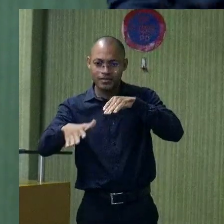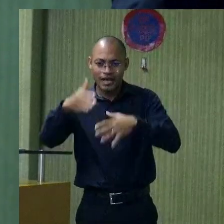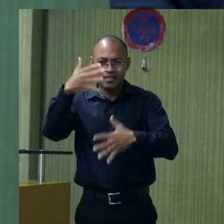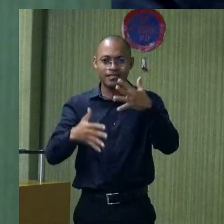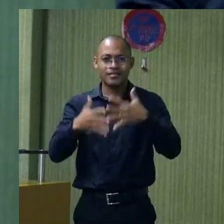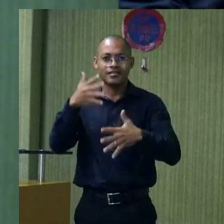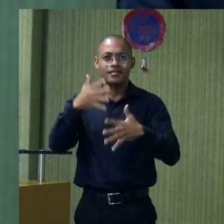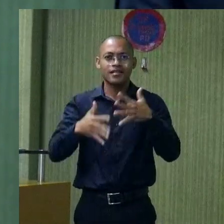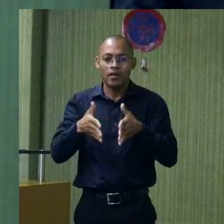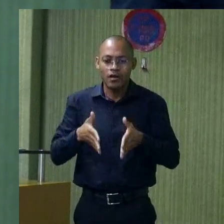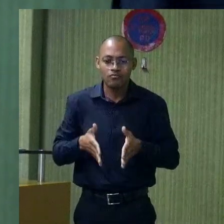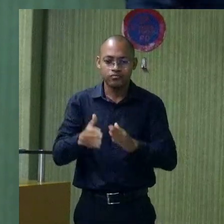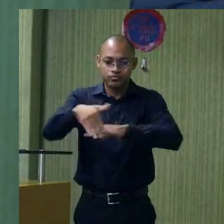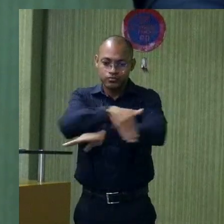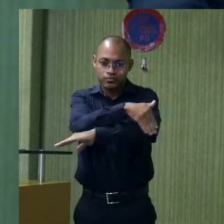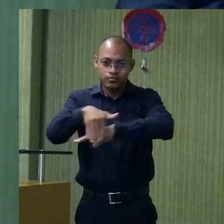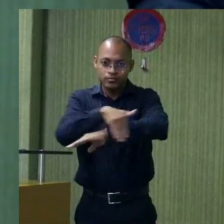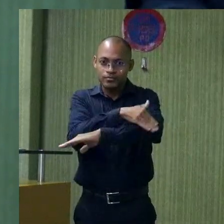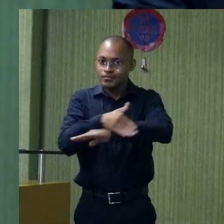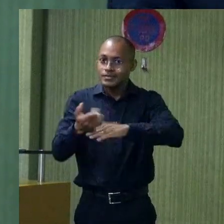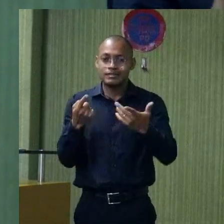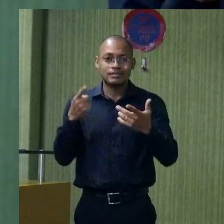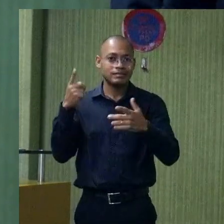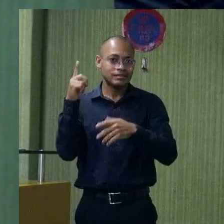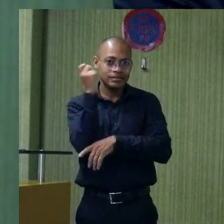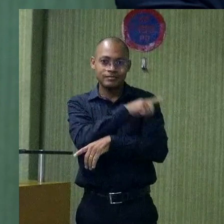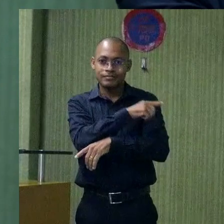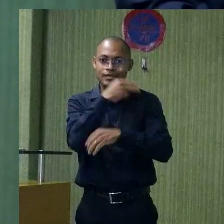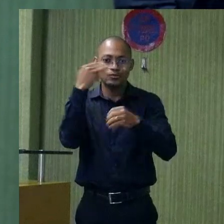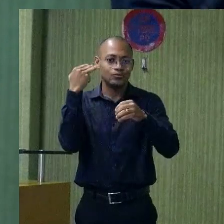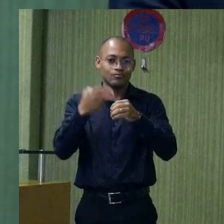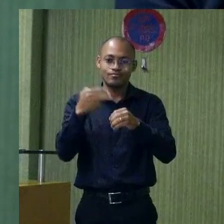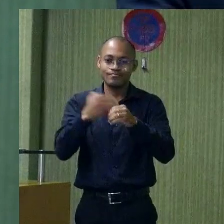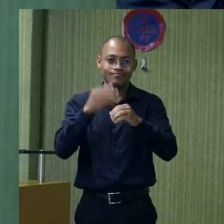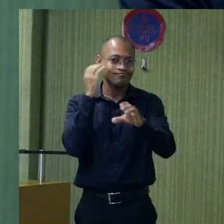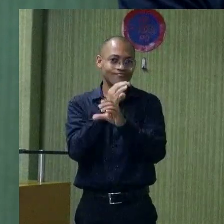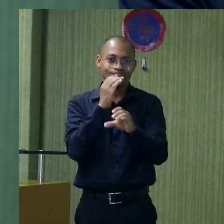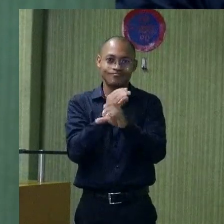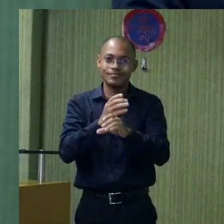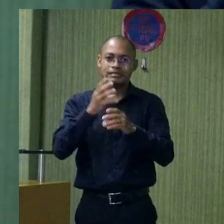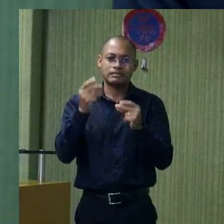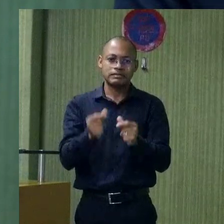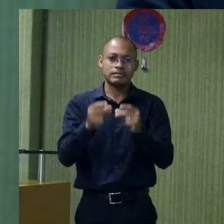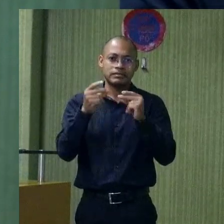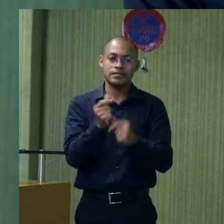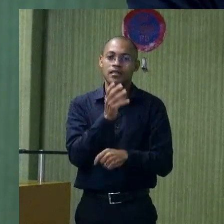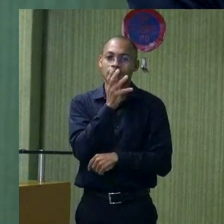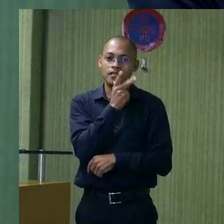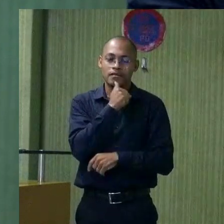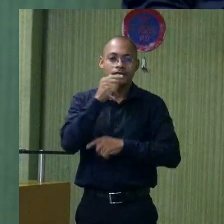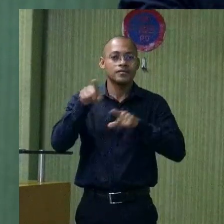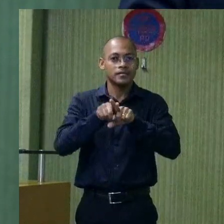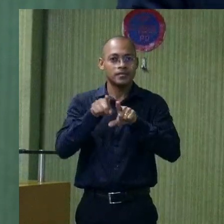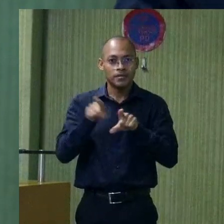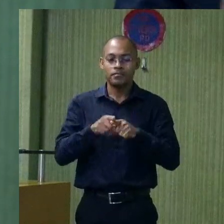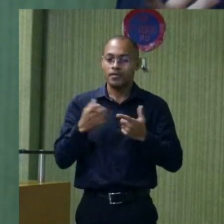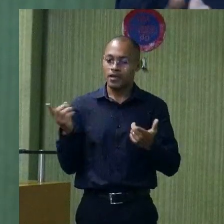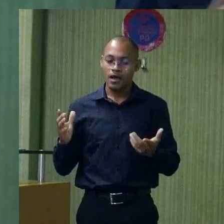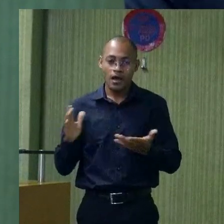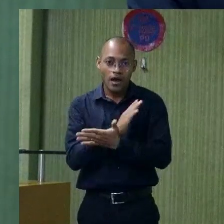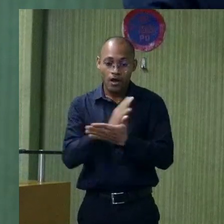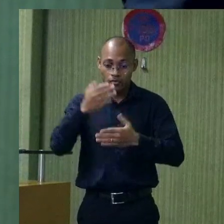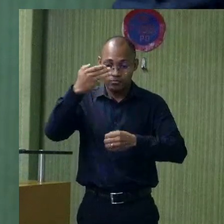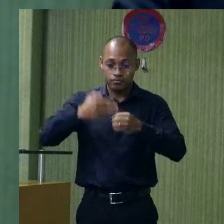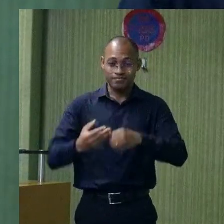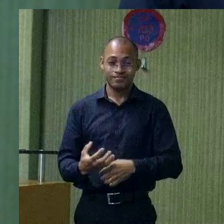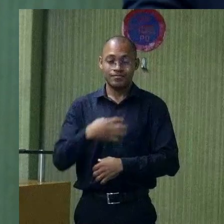deixaram municípios incomunicáveis por muito tempo e isso também impactou esses municípios no acesso das crianças